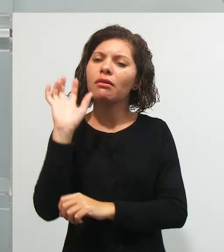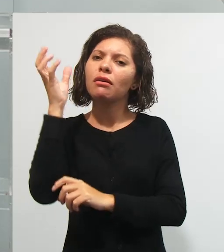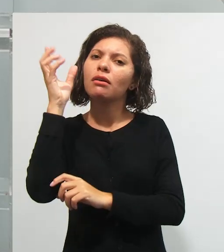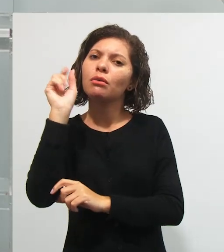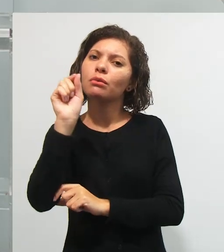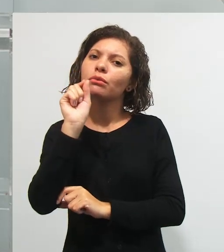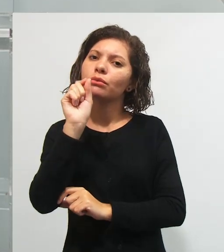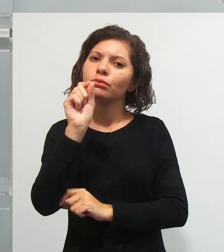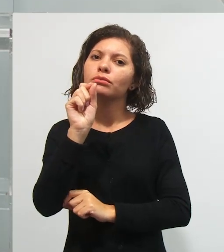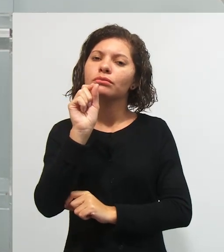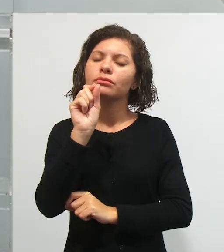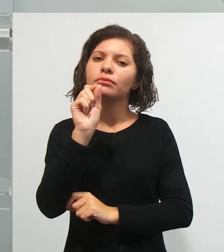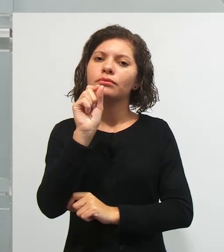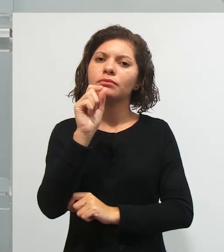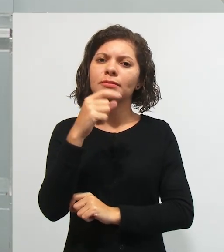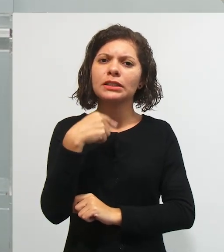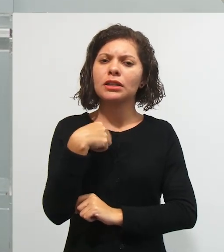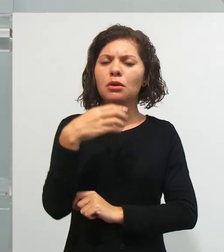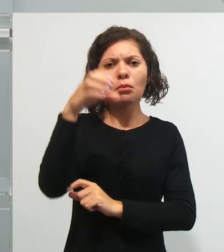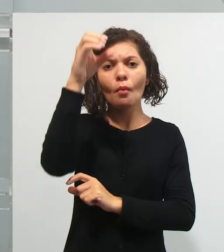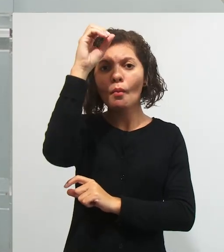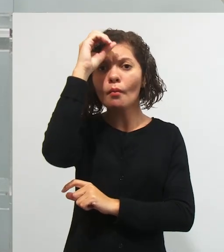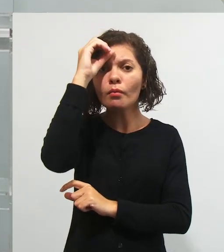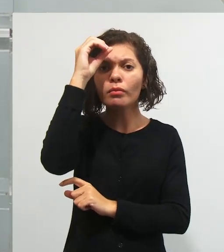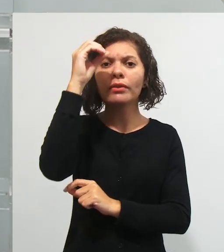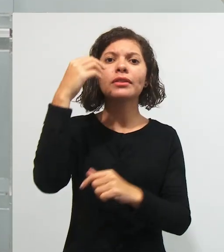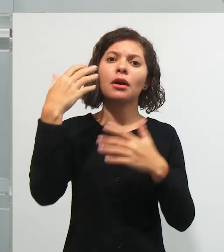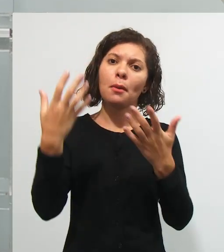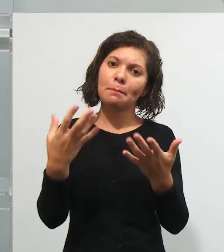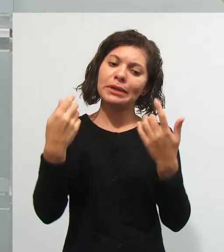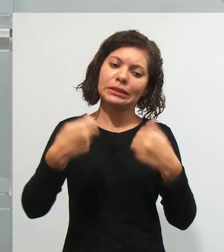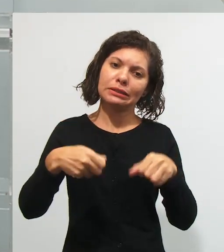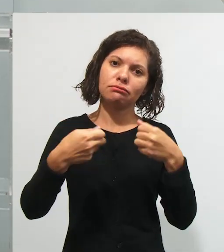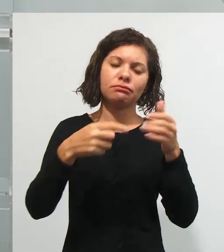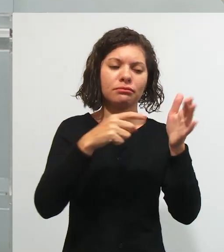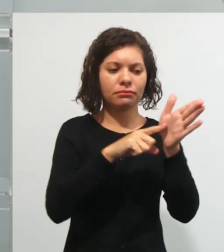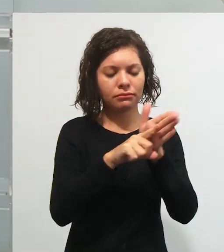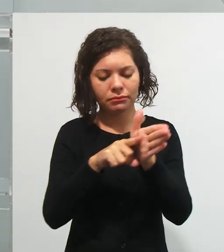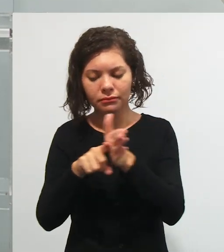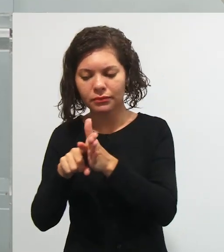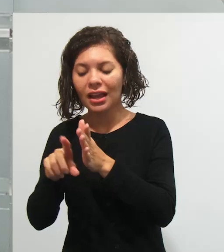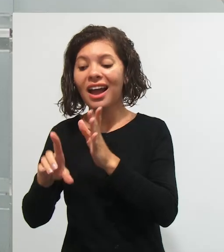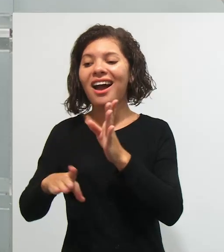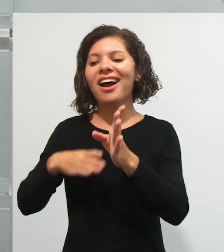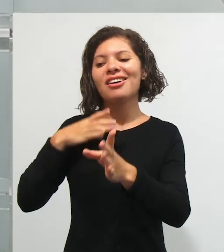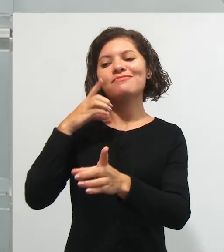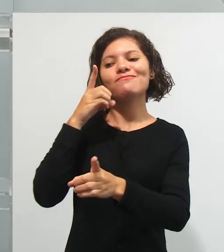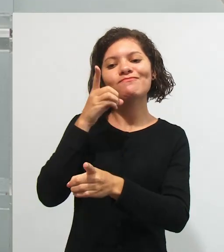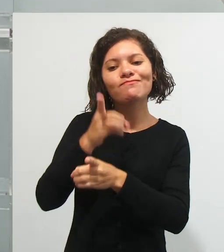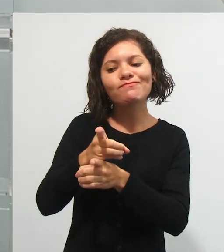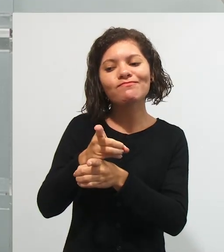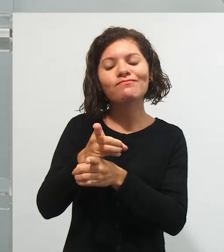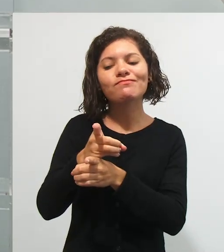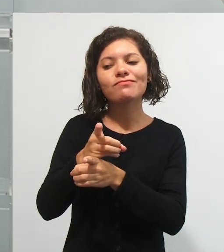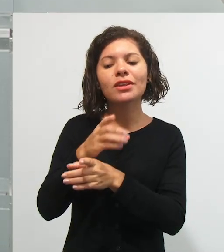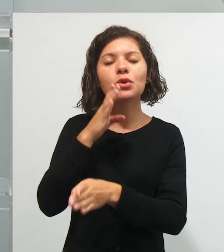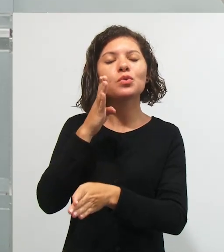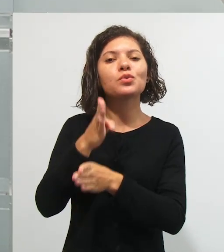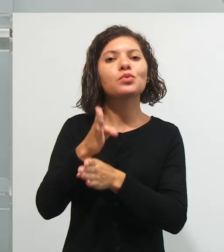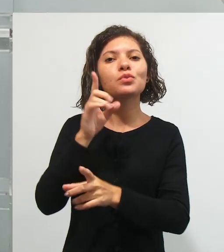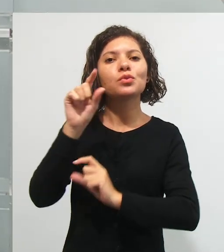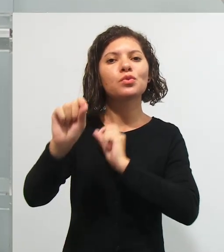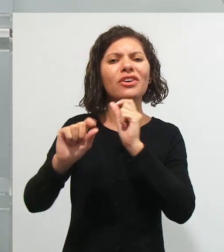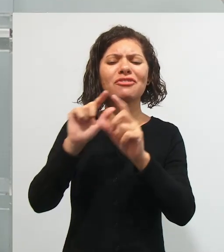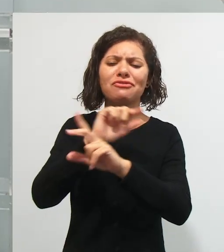não sei o que está acontecendo, é por isso que eu vou investigar. Então eu posso descobrir, eu posso constatar várias situações que